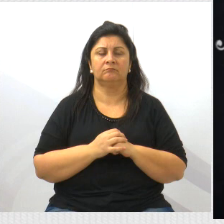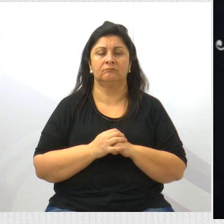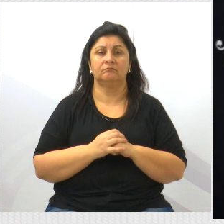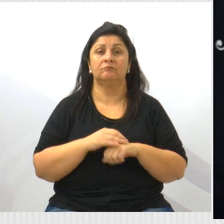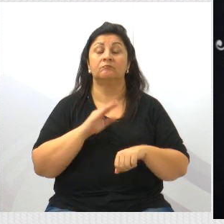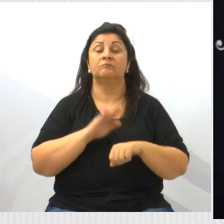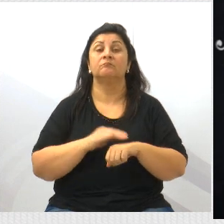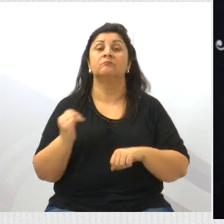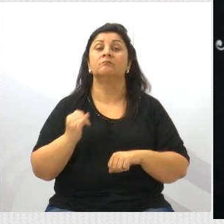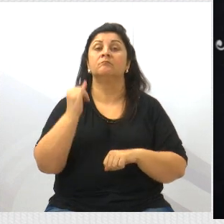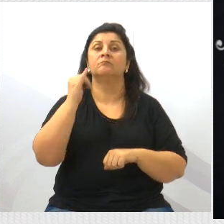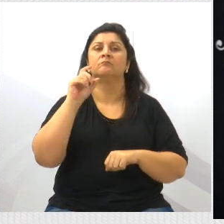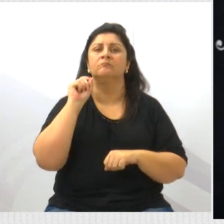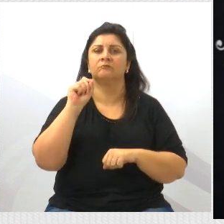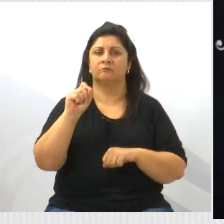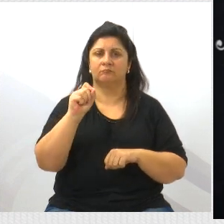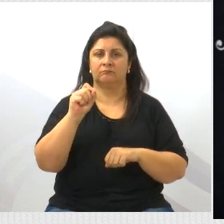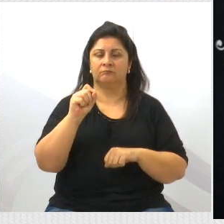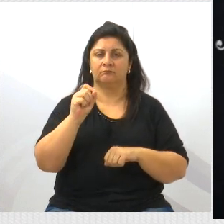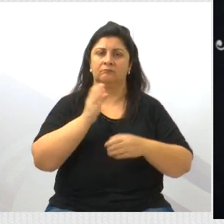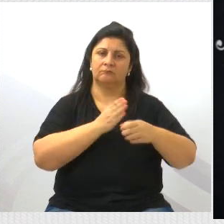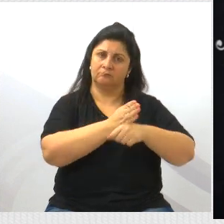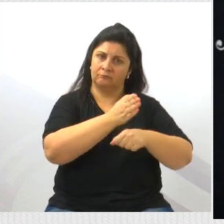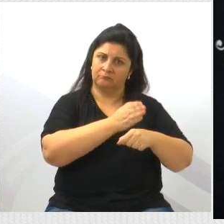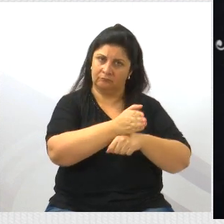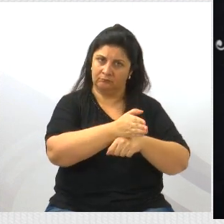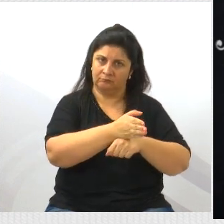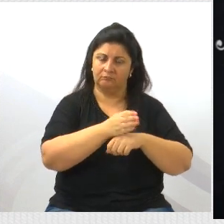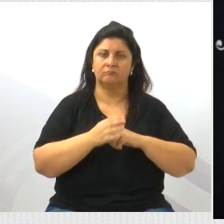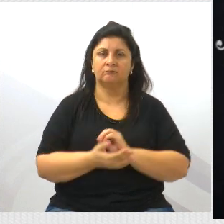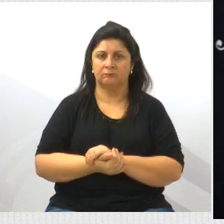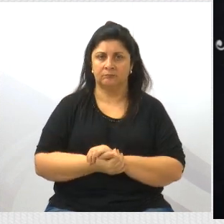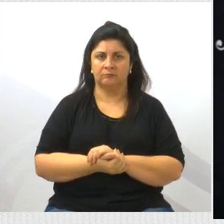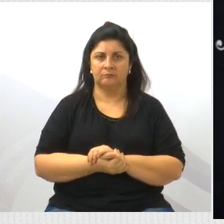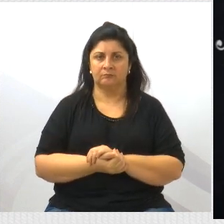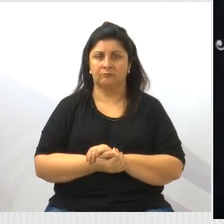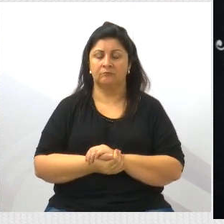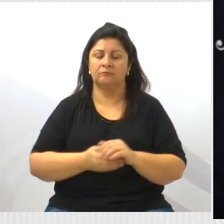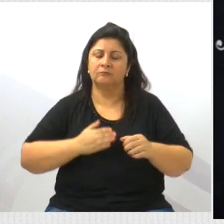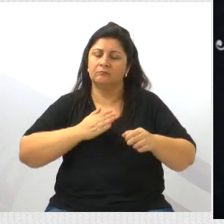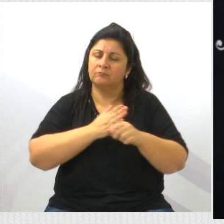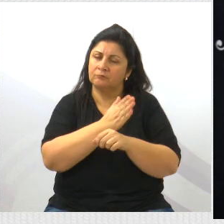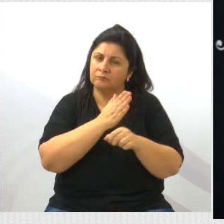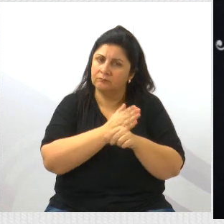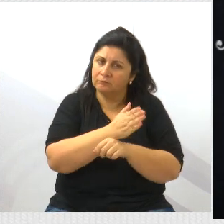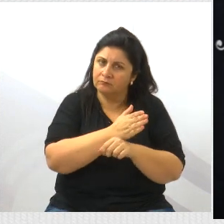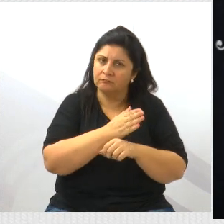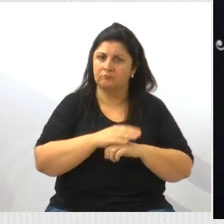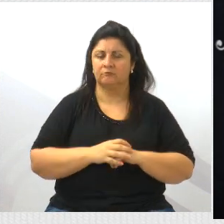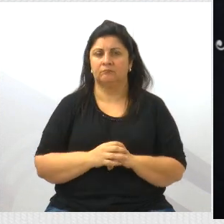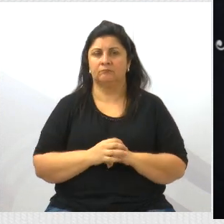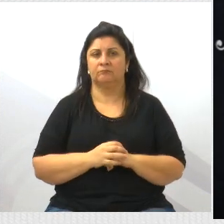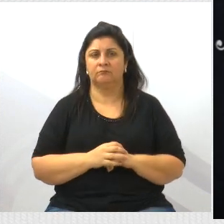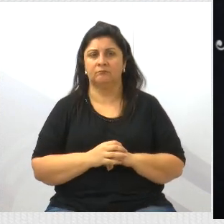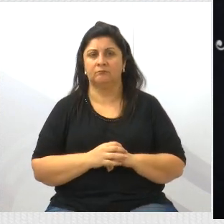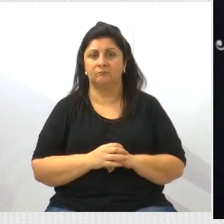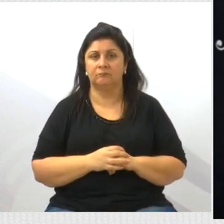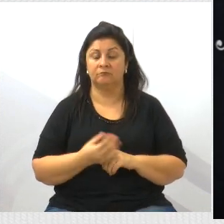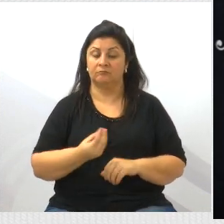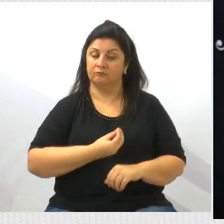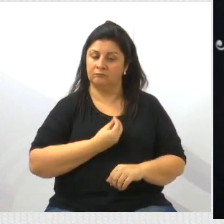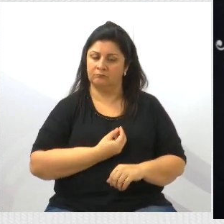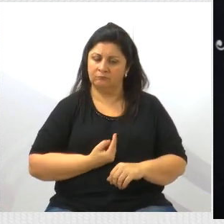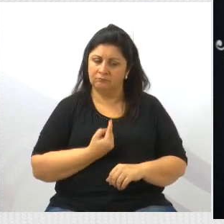mais interessa dos conselhos é a participação, né? A participação. A